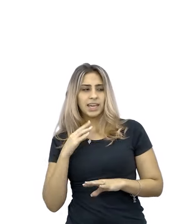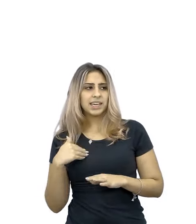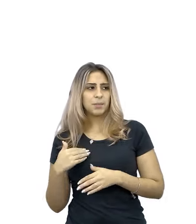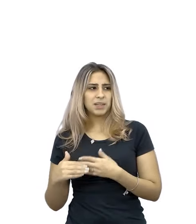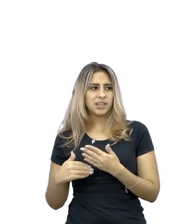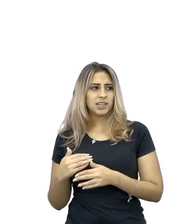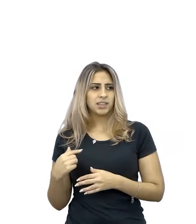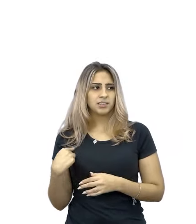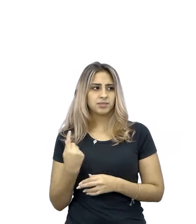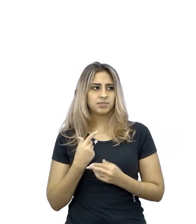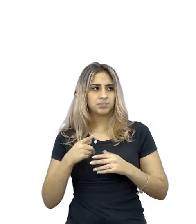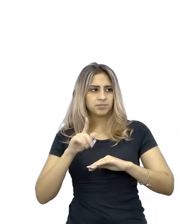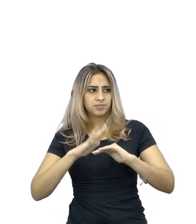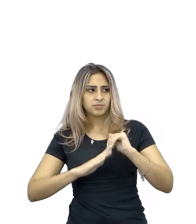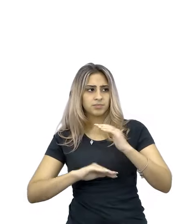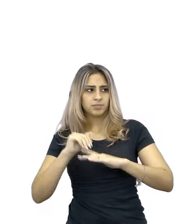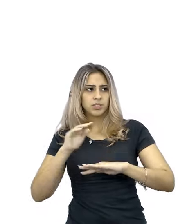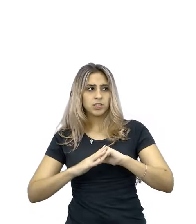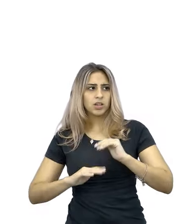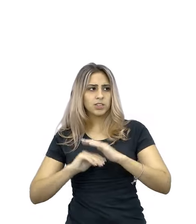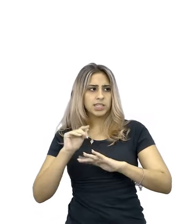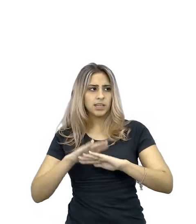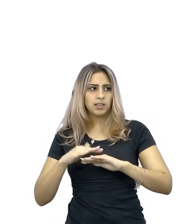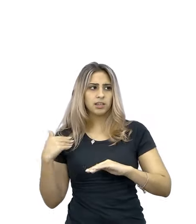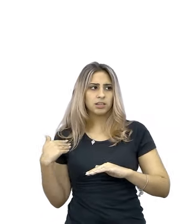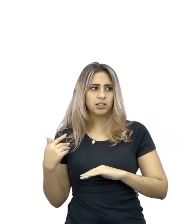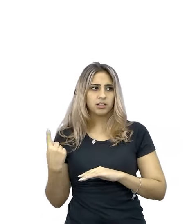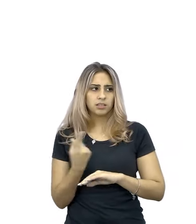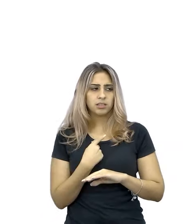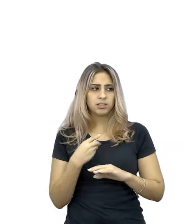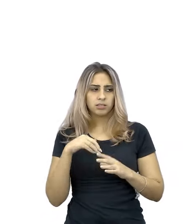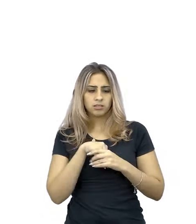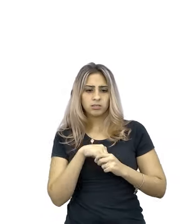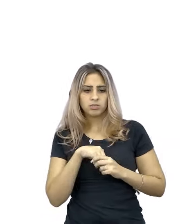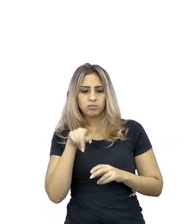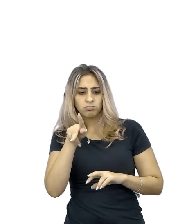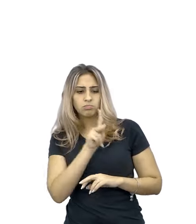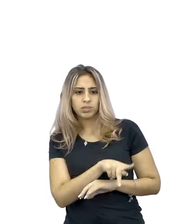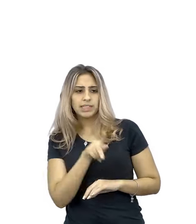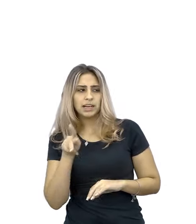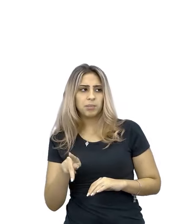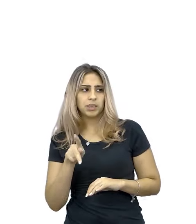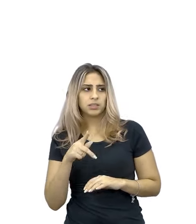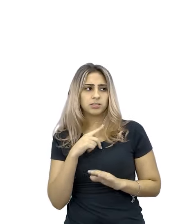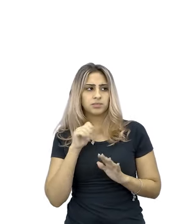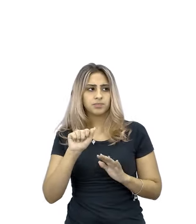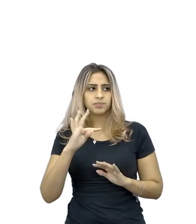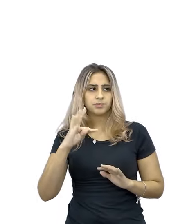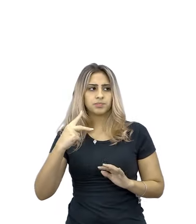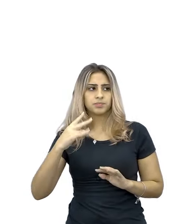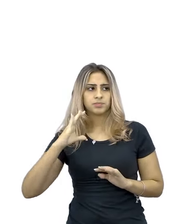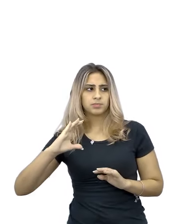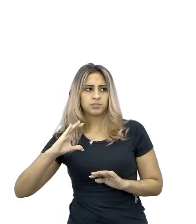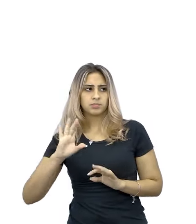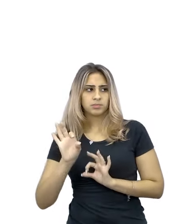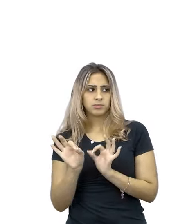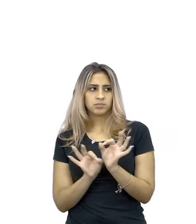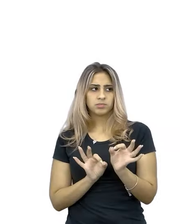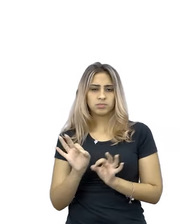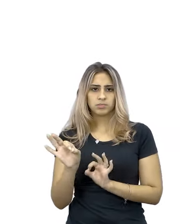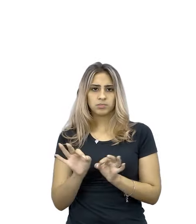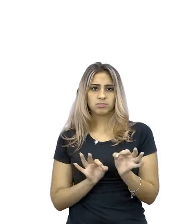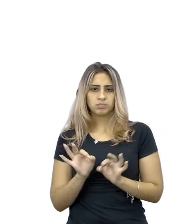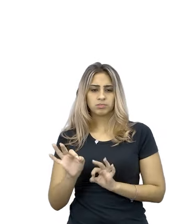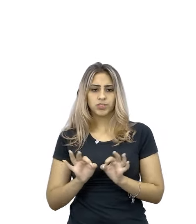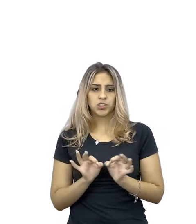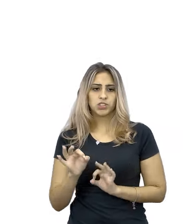de problemas na prática, sugerir ações que poderão auxiliar o professor na TPC durante o planejamento da